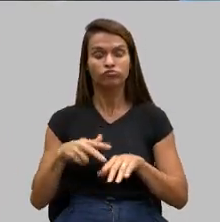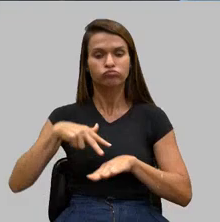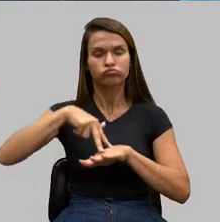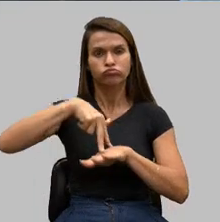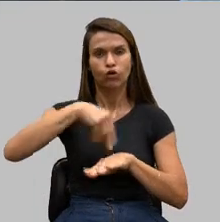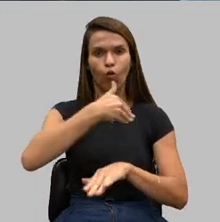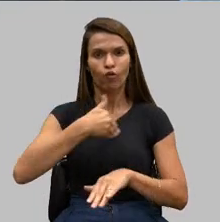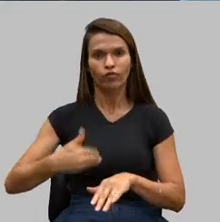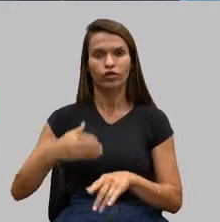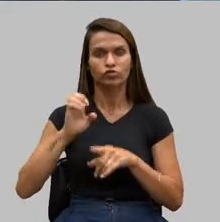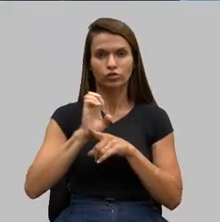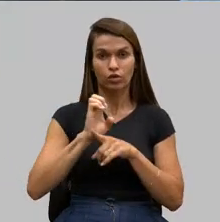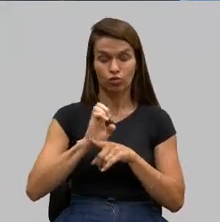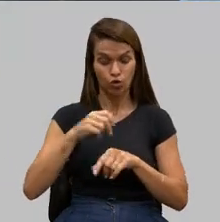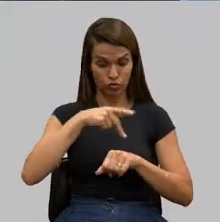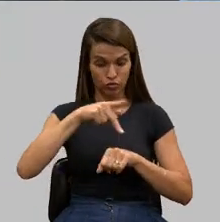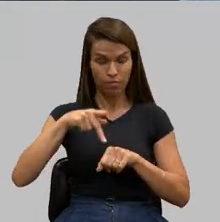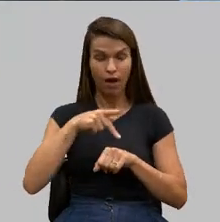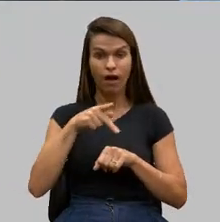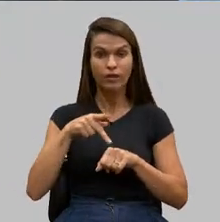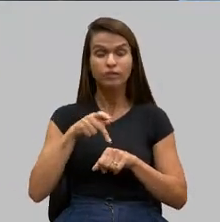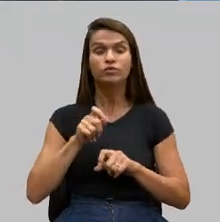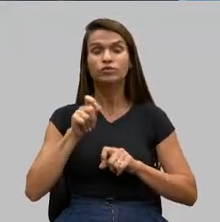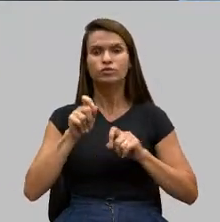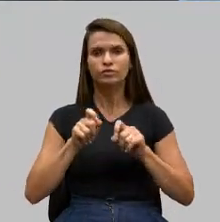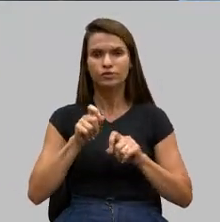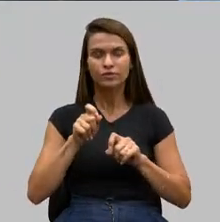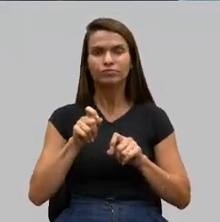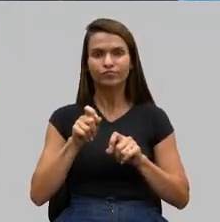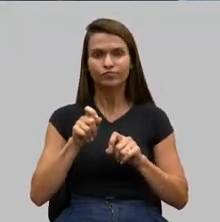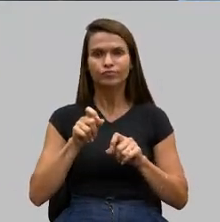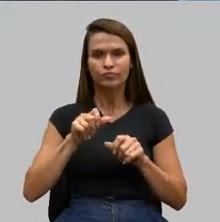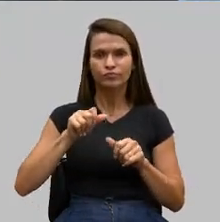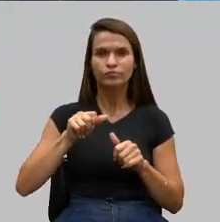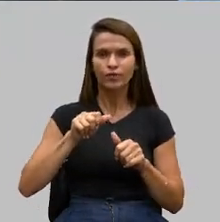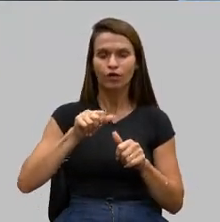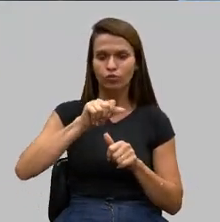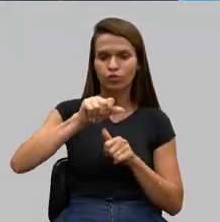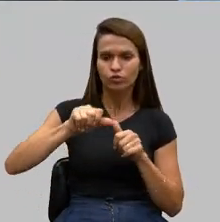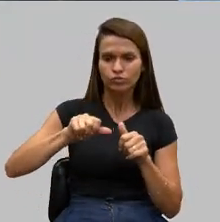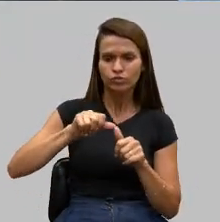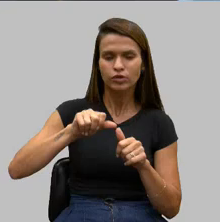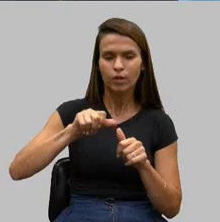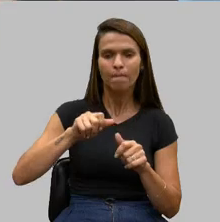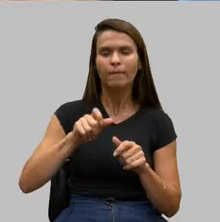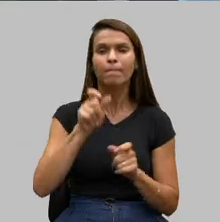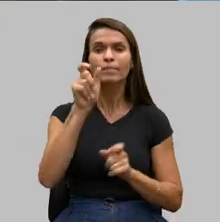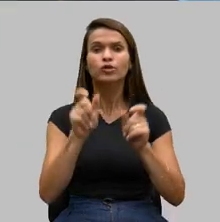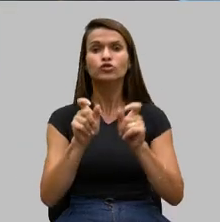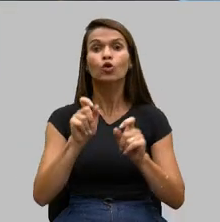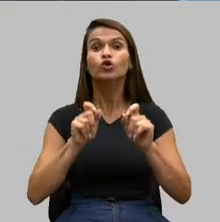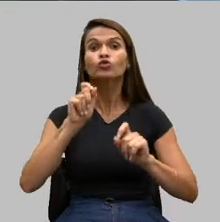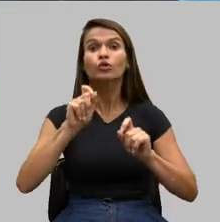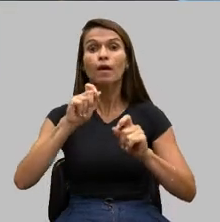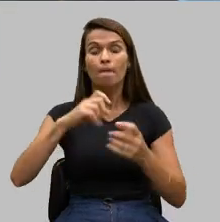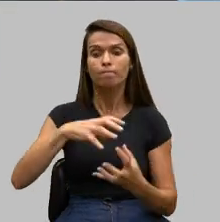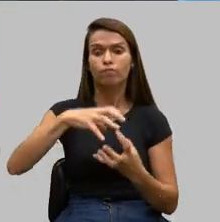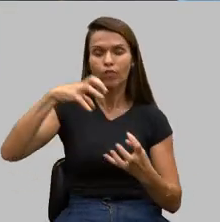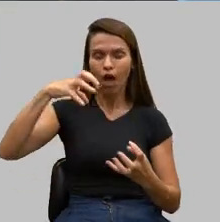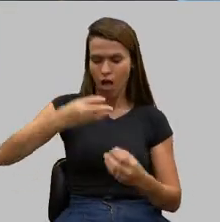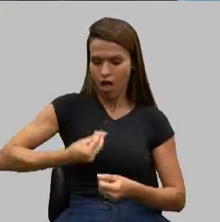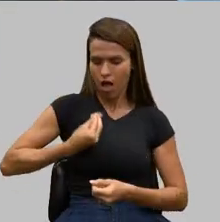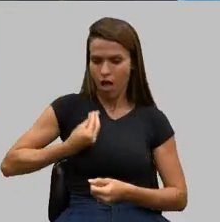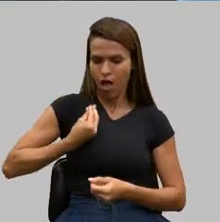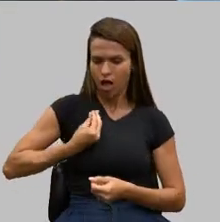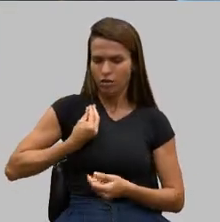nosso país inevitavelmente está se tornando um país de pessoas idosas a expectativa de vida ela